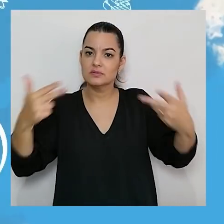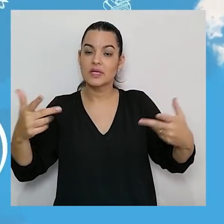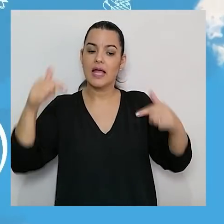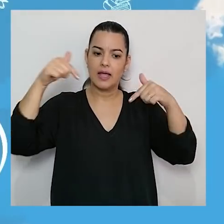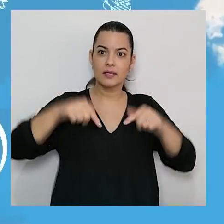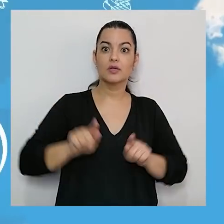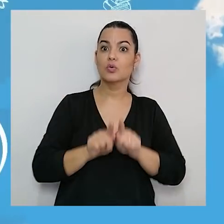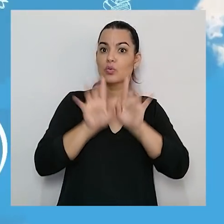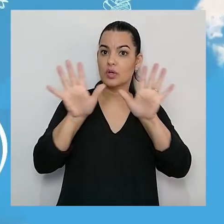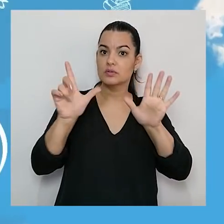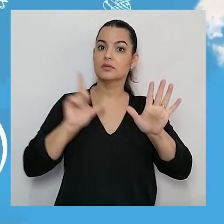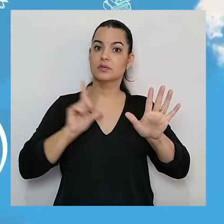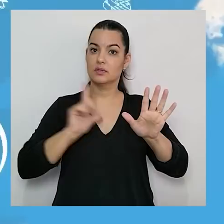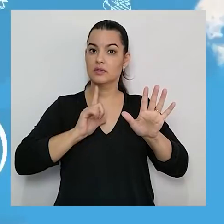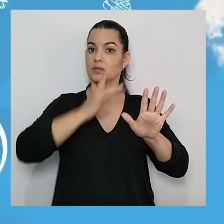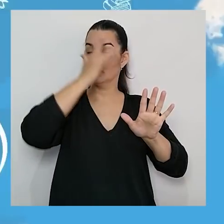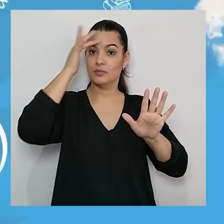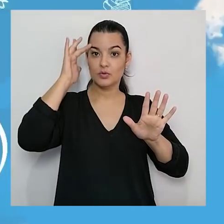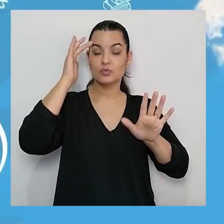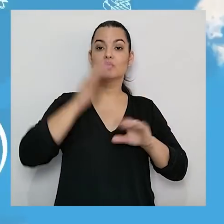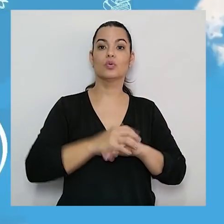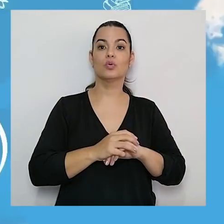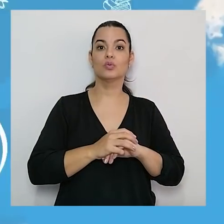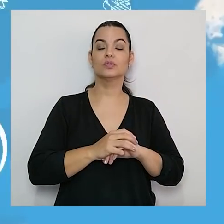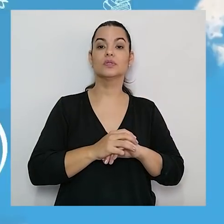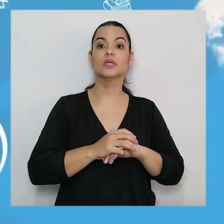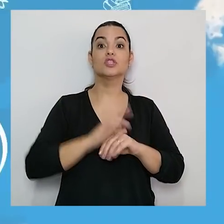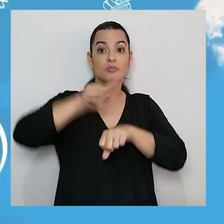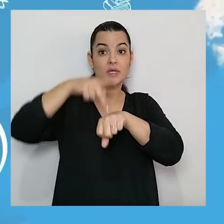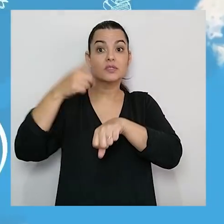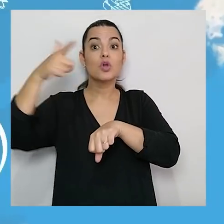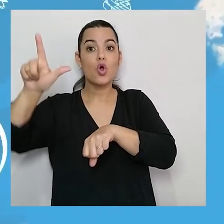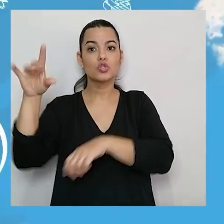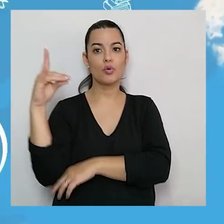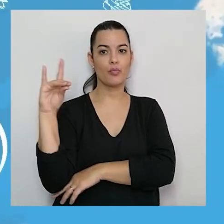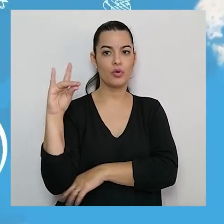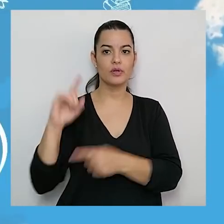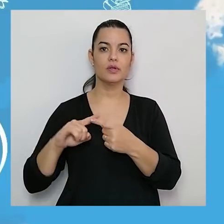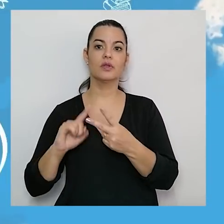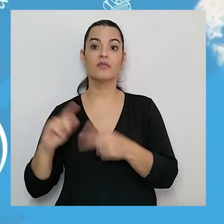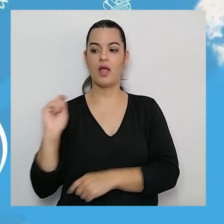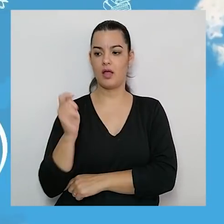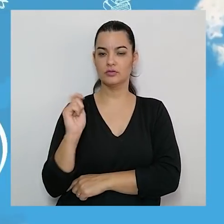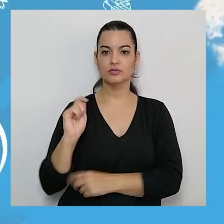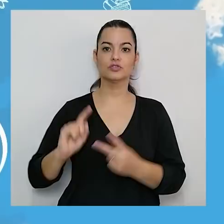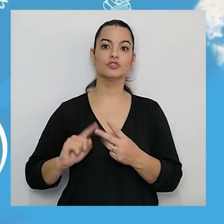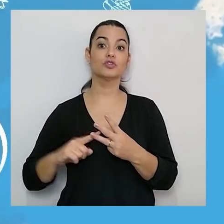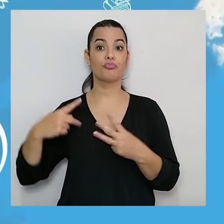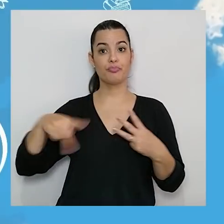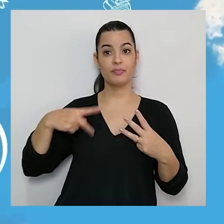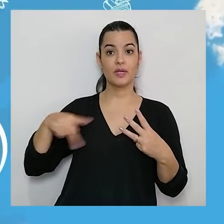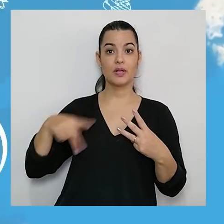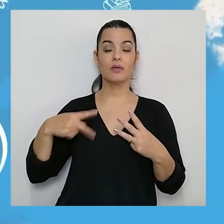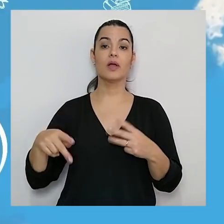aqui em Guarulhos, vindos principalmente aqui da Bolívia, da Argentina, do Paraguai, os países que